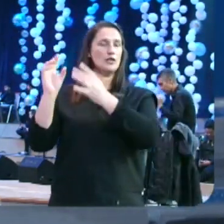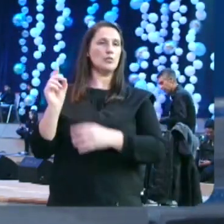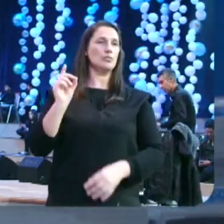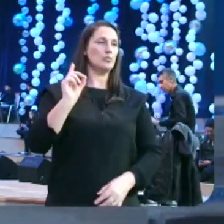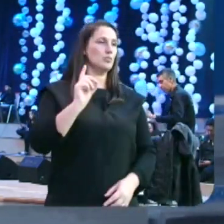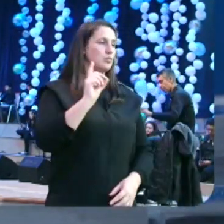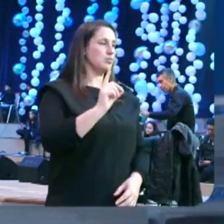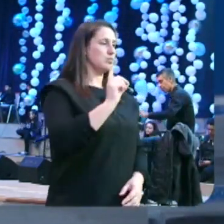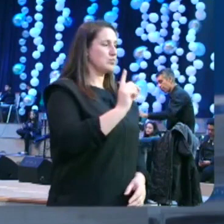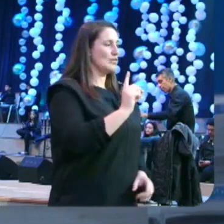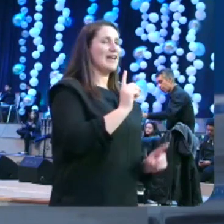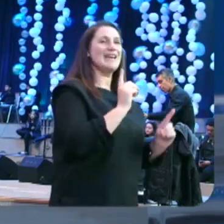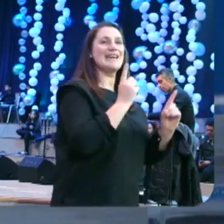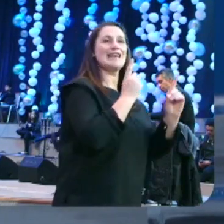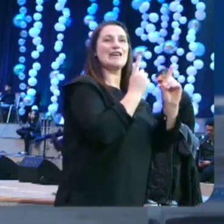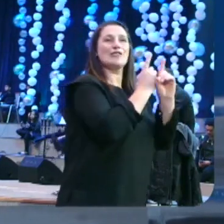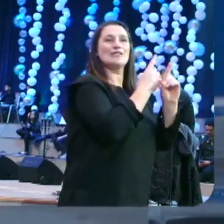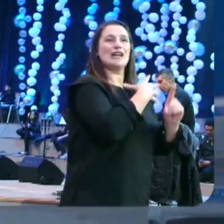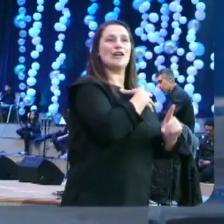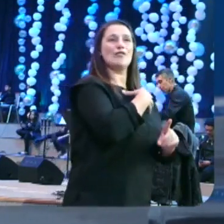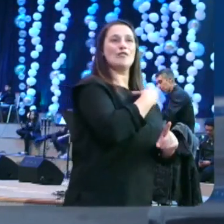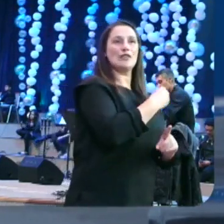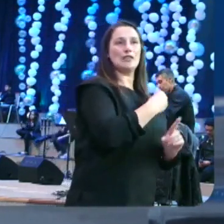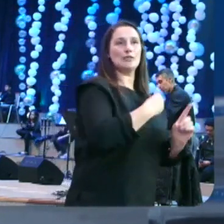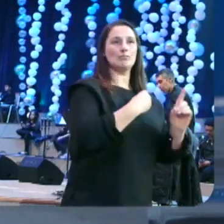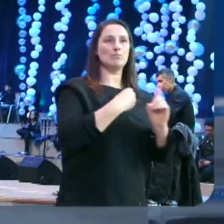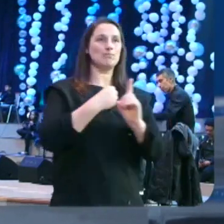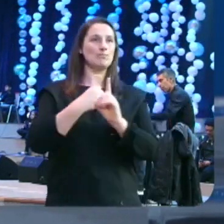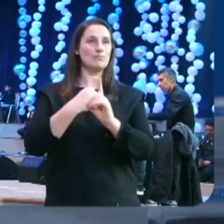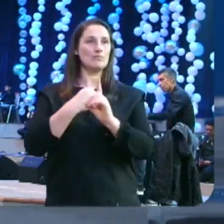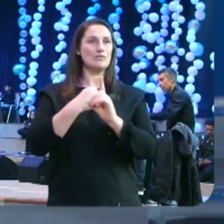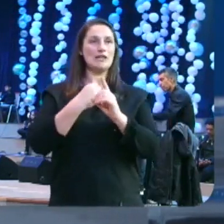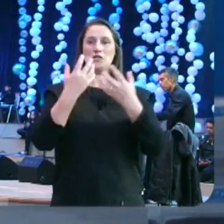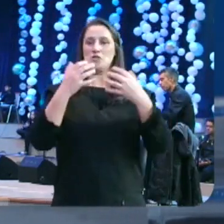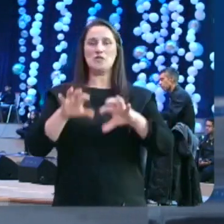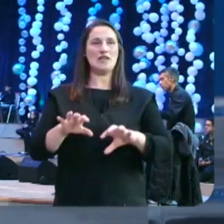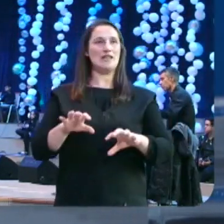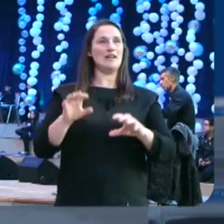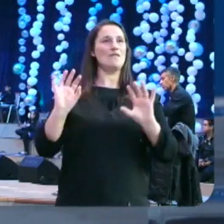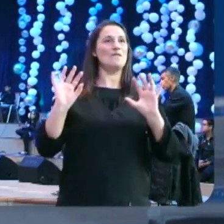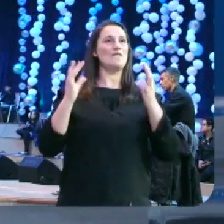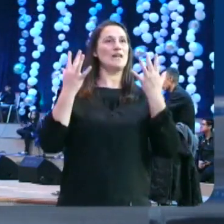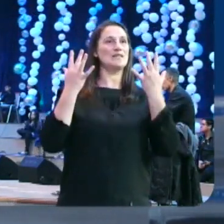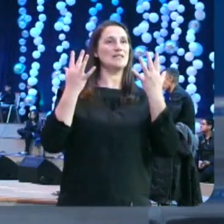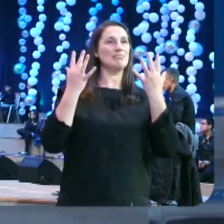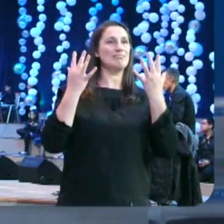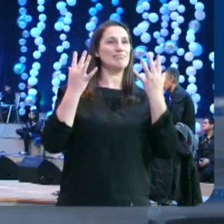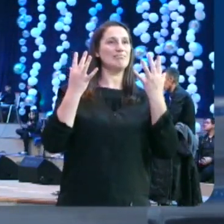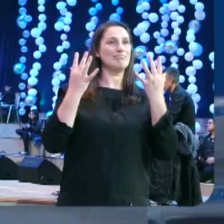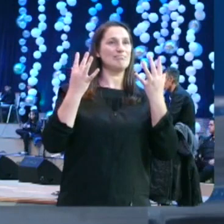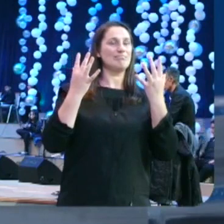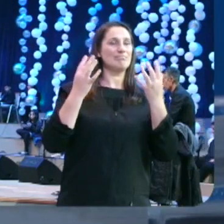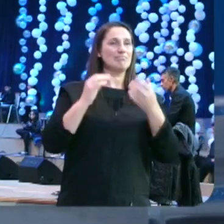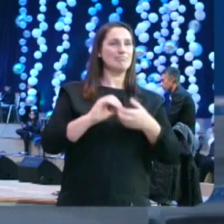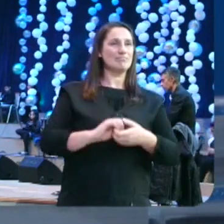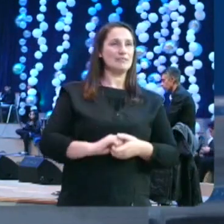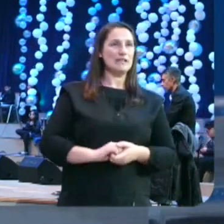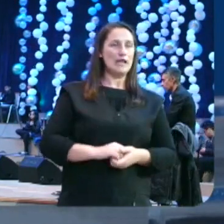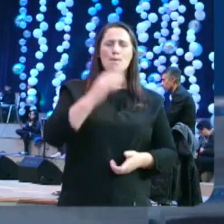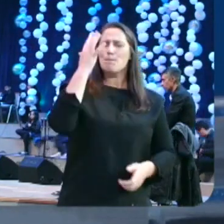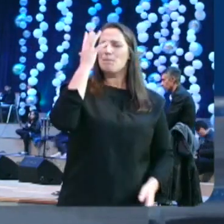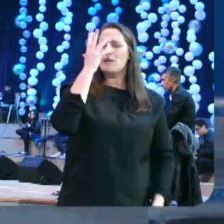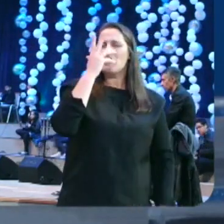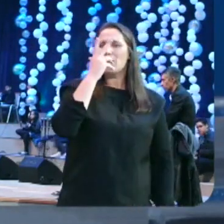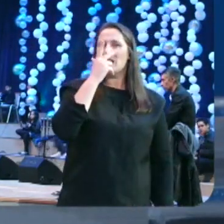para buscar o filho que não entrou na festa. E aqui para mim tem algo